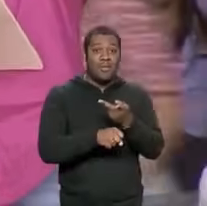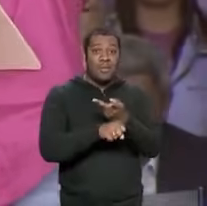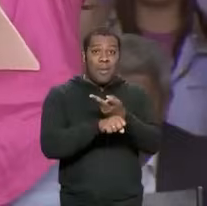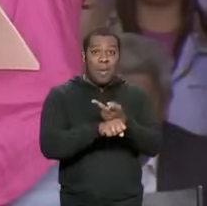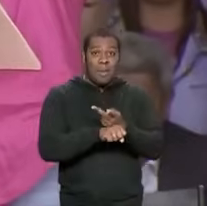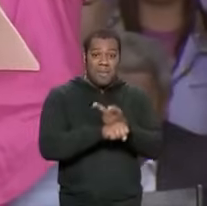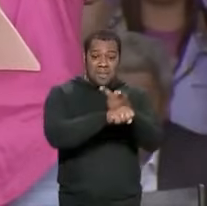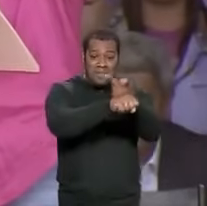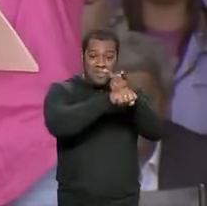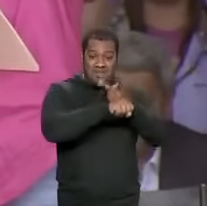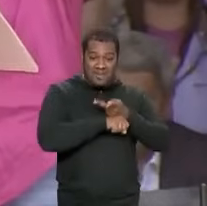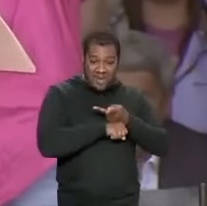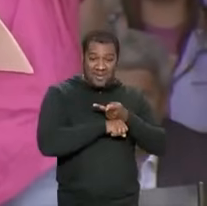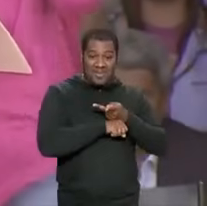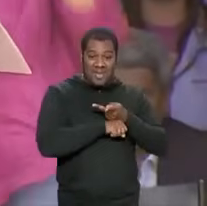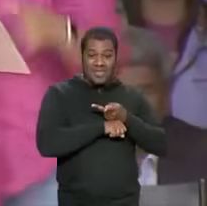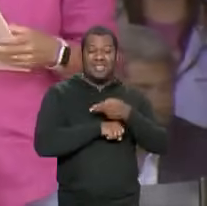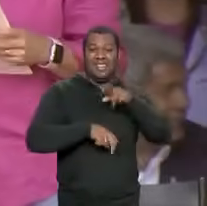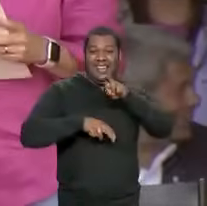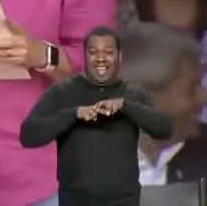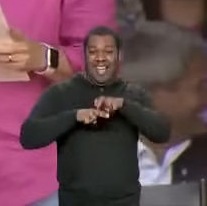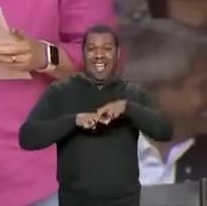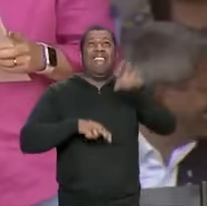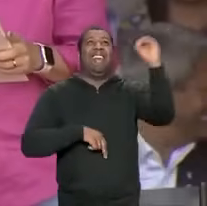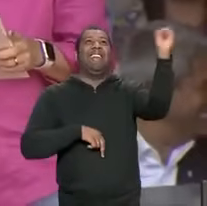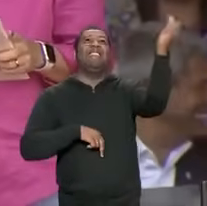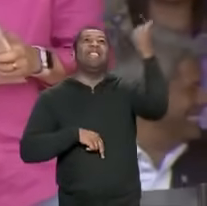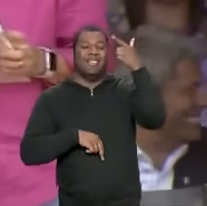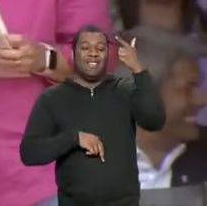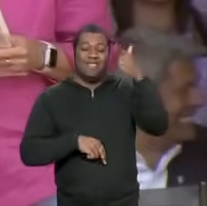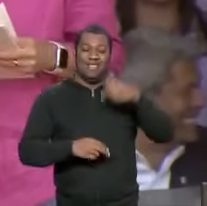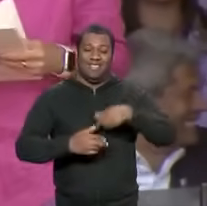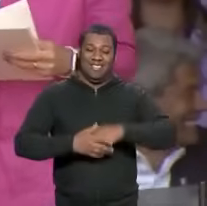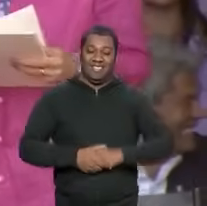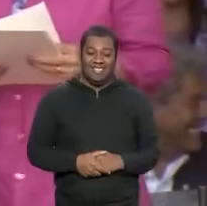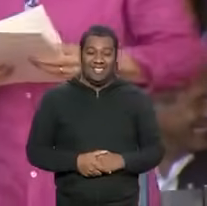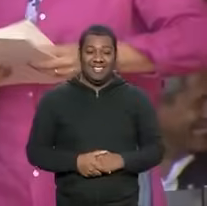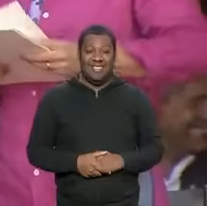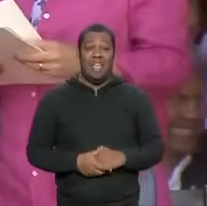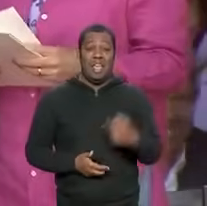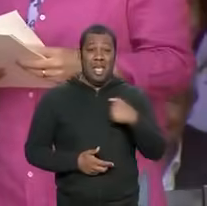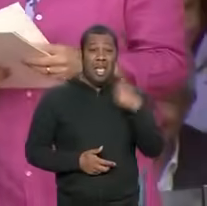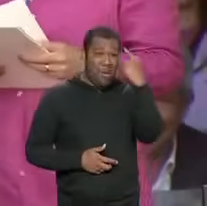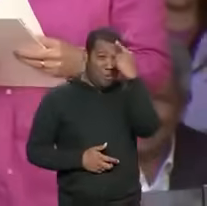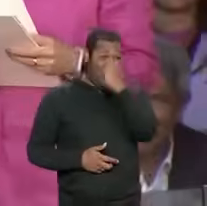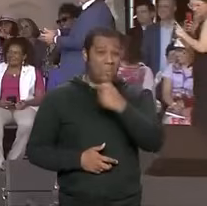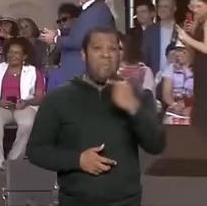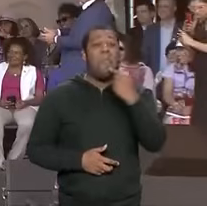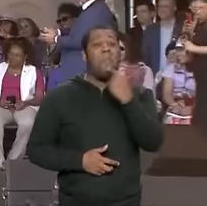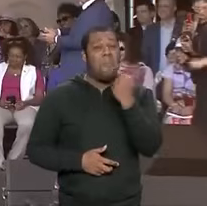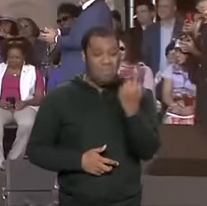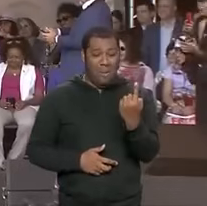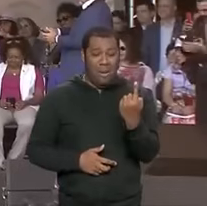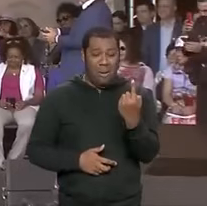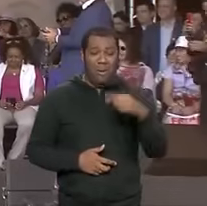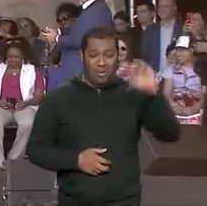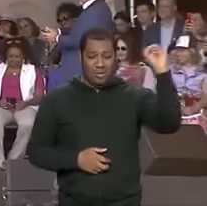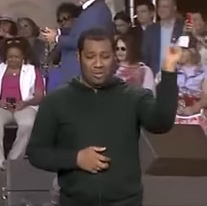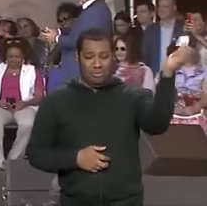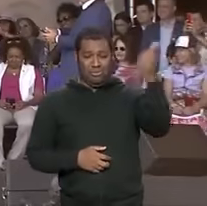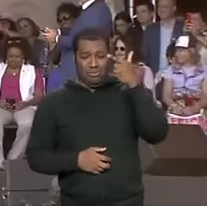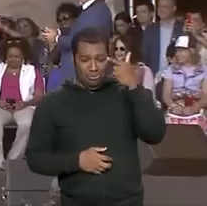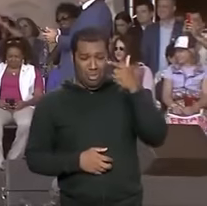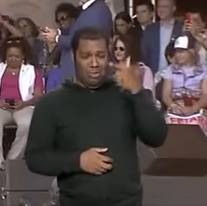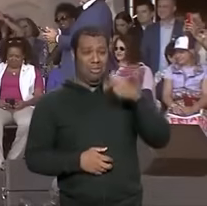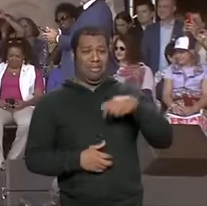que ficou no sol eu fiquei uma hora e meia tomando sol